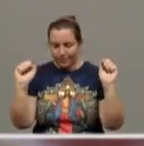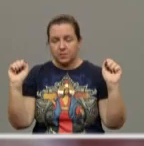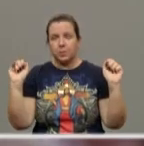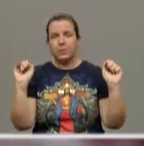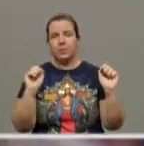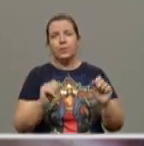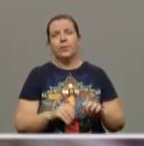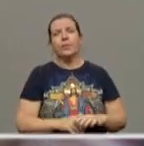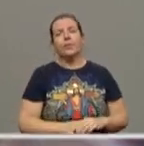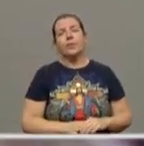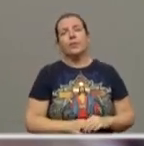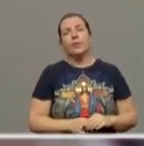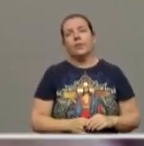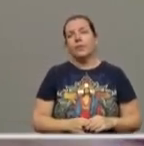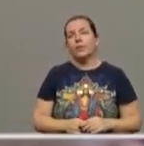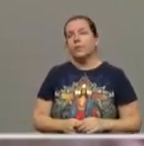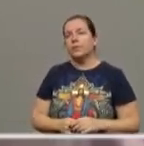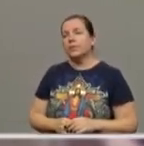me libertar,